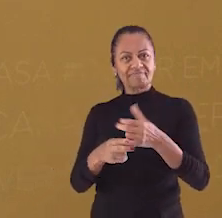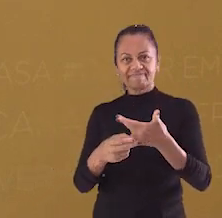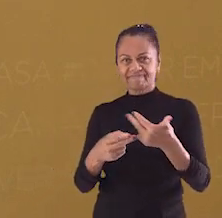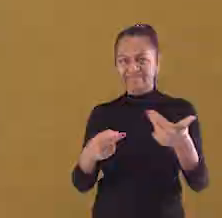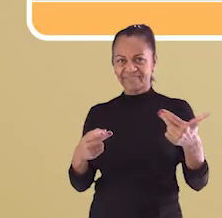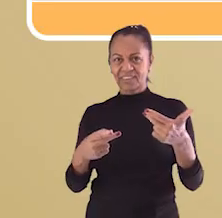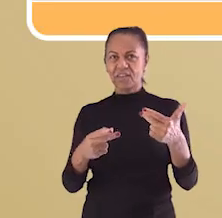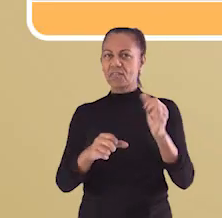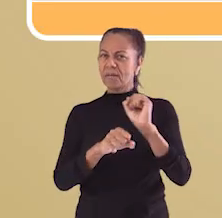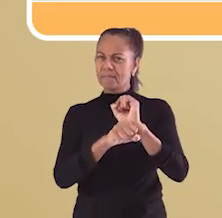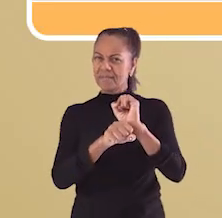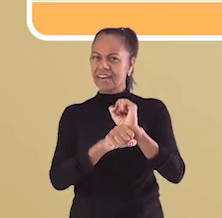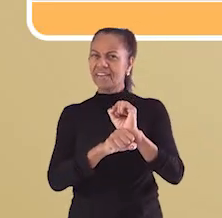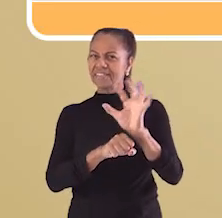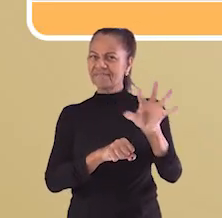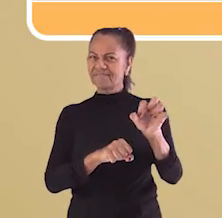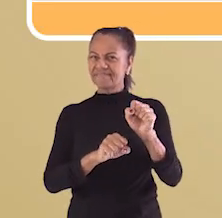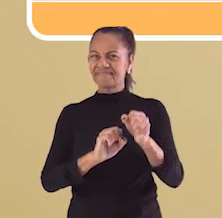lá?